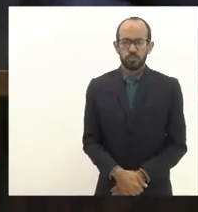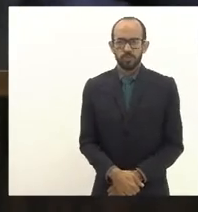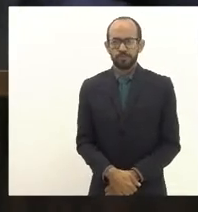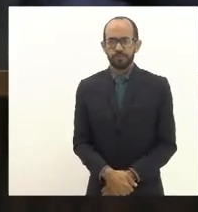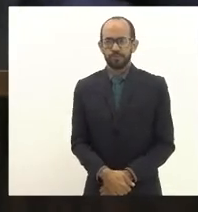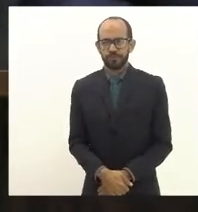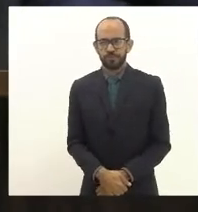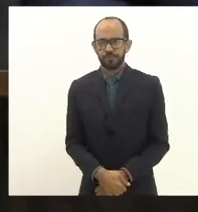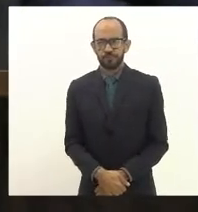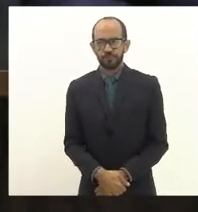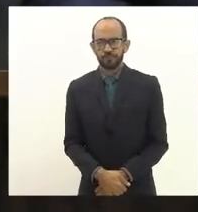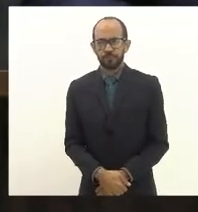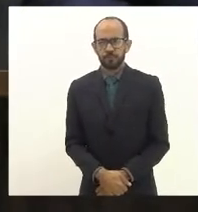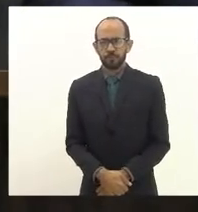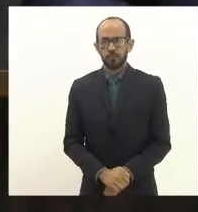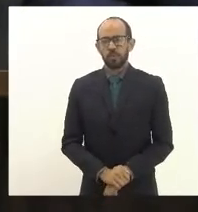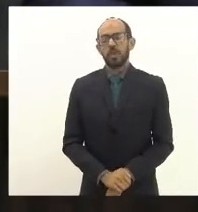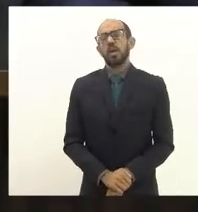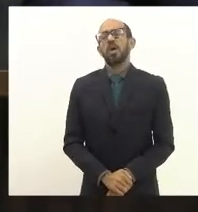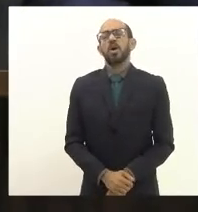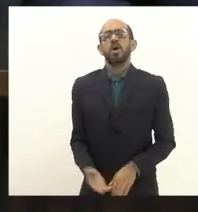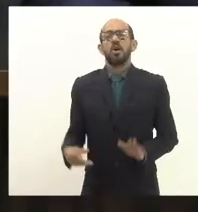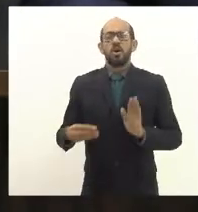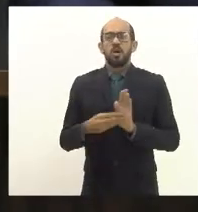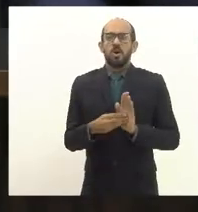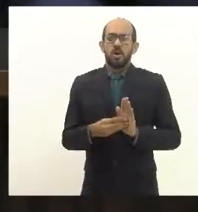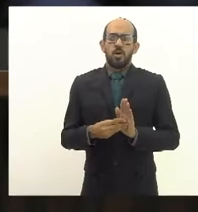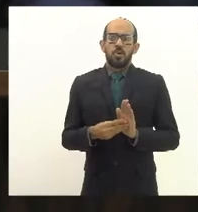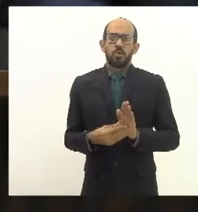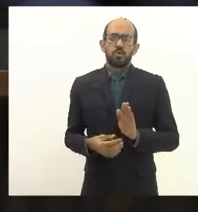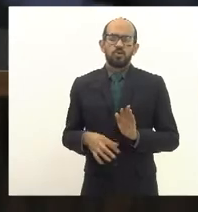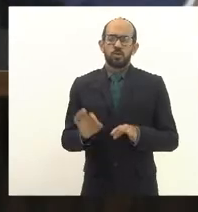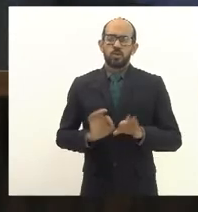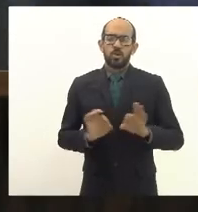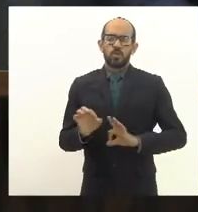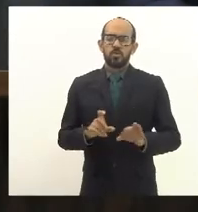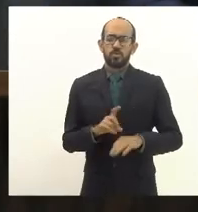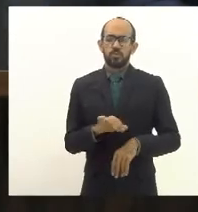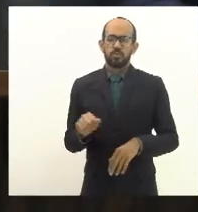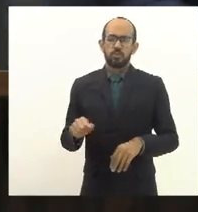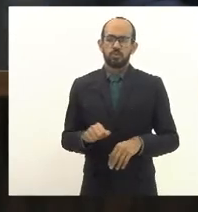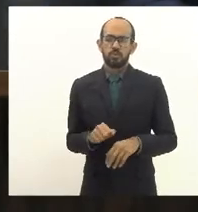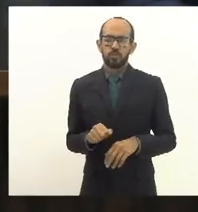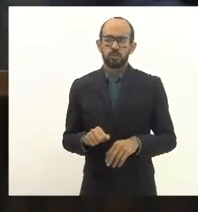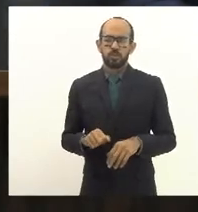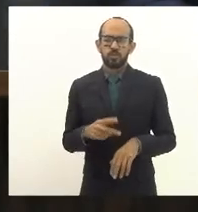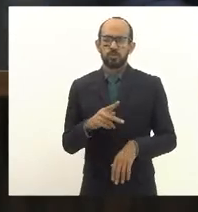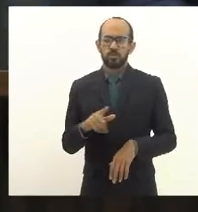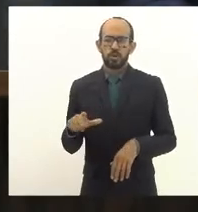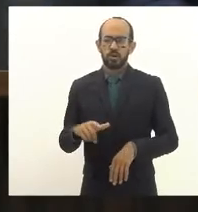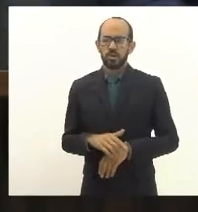Requer a inclusão na ordem do dia dos seguintes projetos de lei.